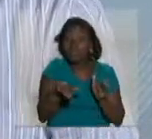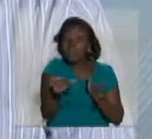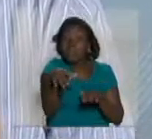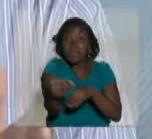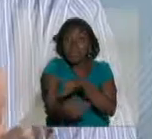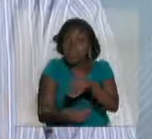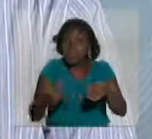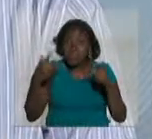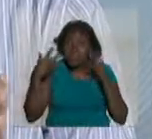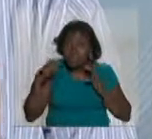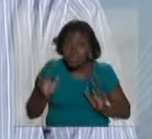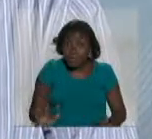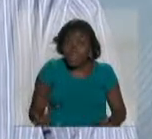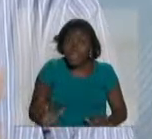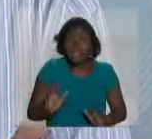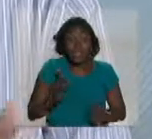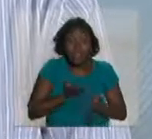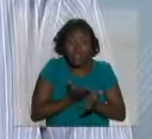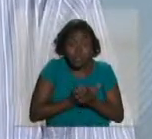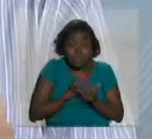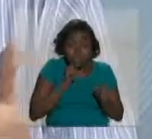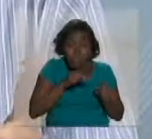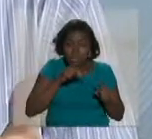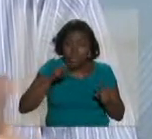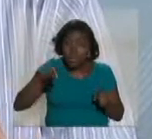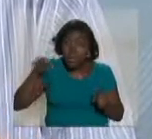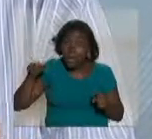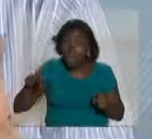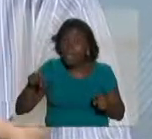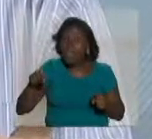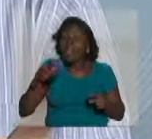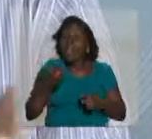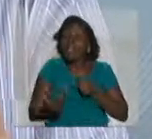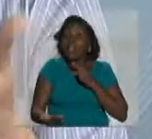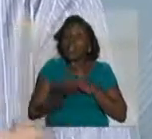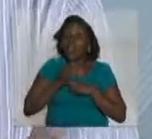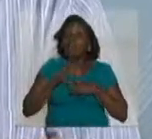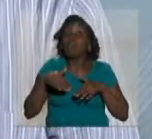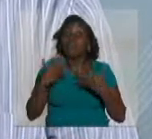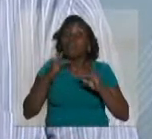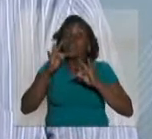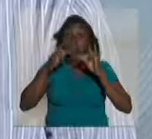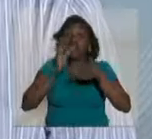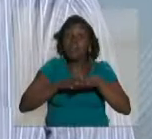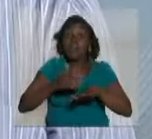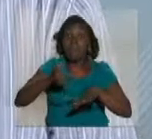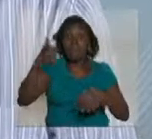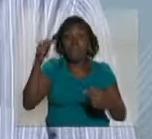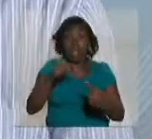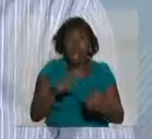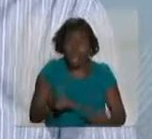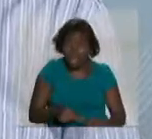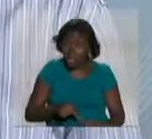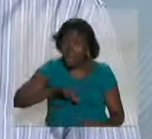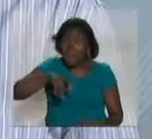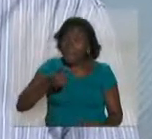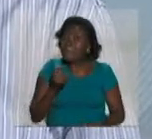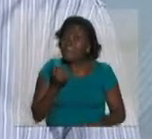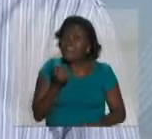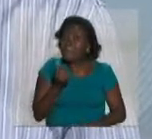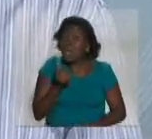misto. Então, esses estudos é que indicam qual é a tecnologia mais adequada, e não o